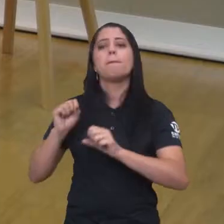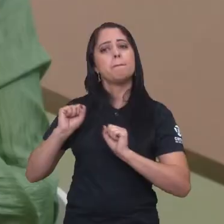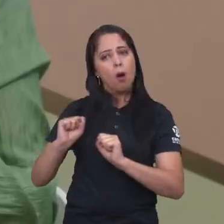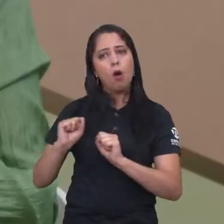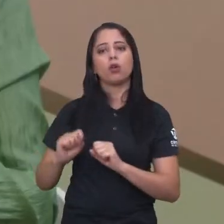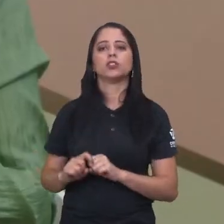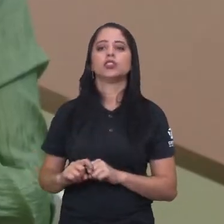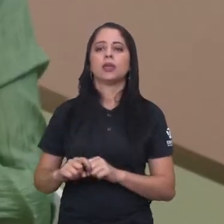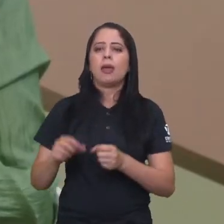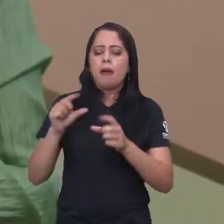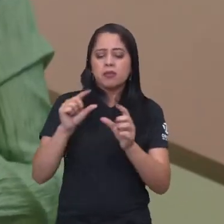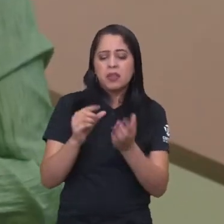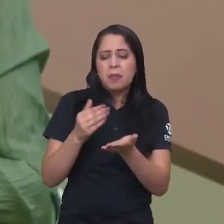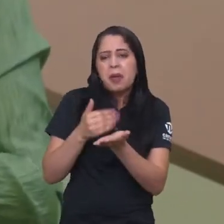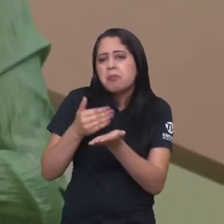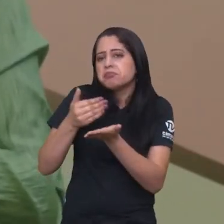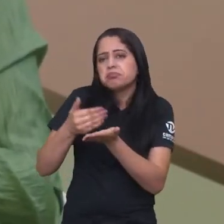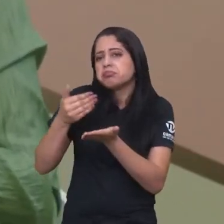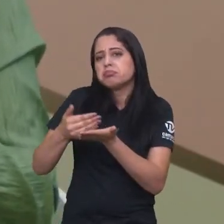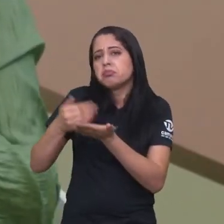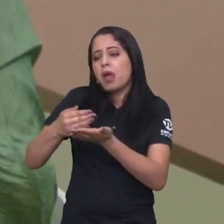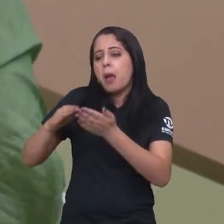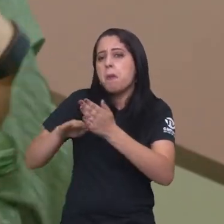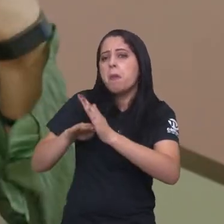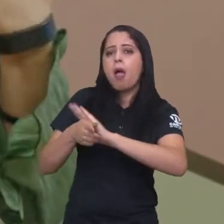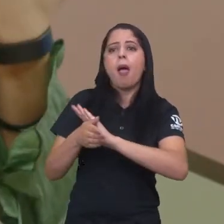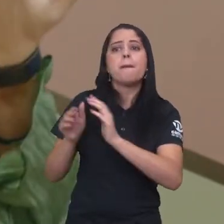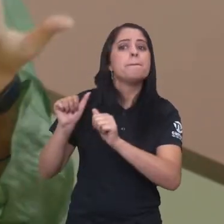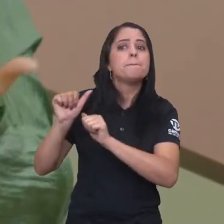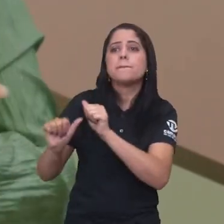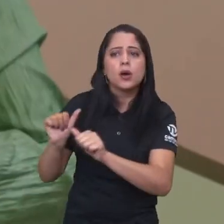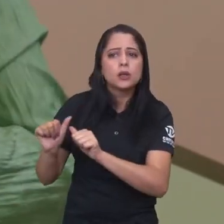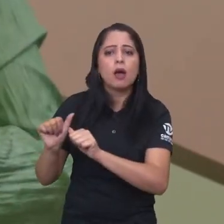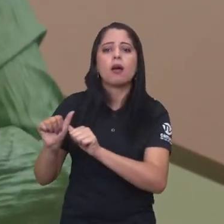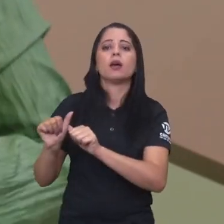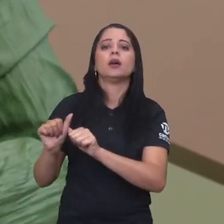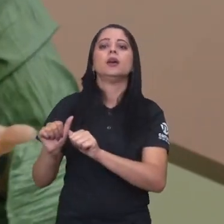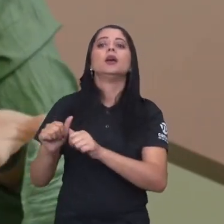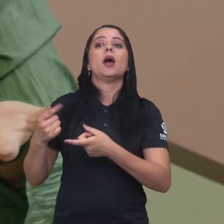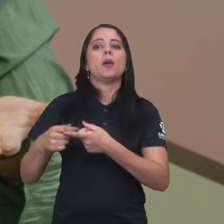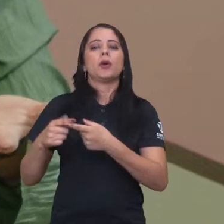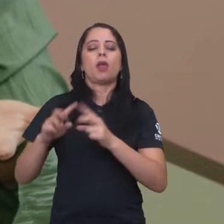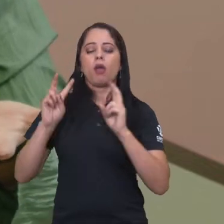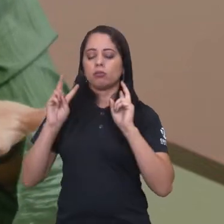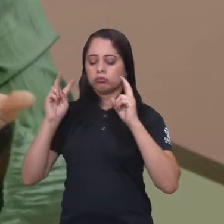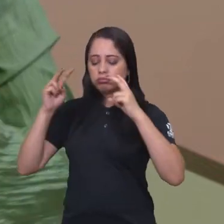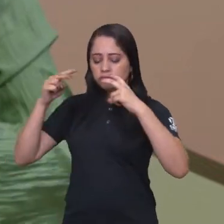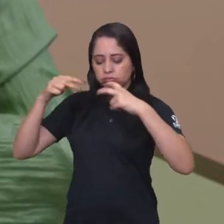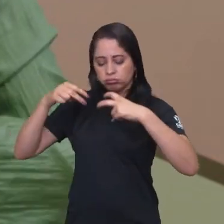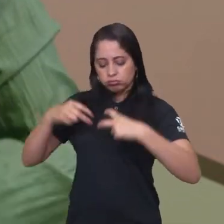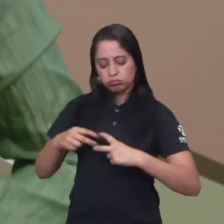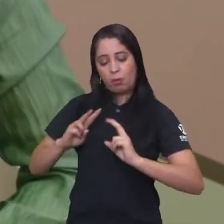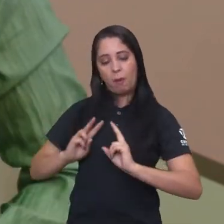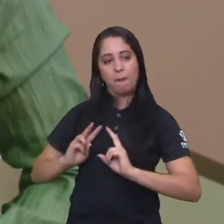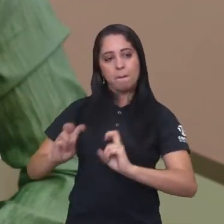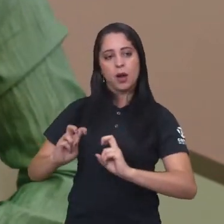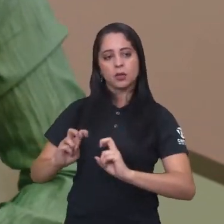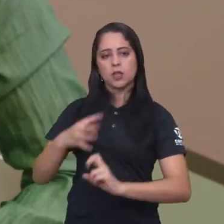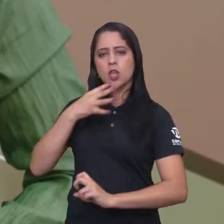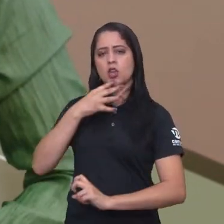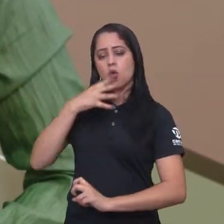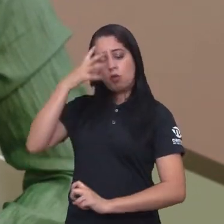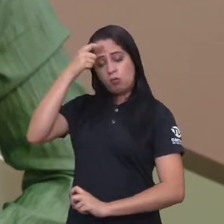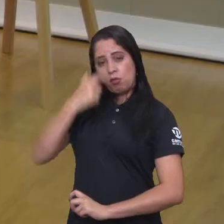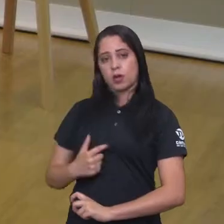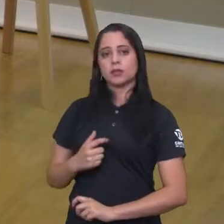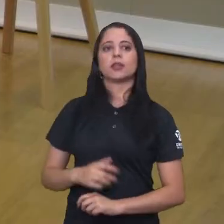pequenas mudanças de hábito que vão ajudar a gente a estar, né, trabalhando esse autoconhecimento para a gente colocar essa inteligência